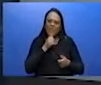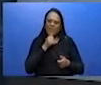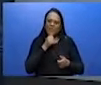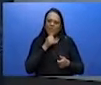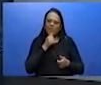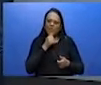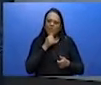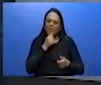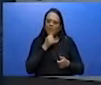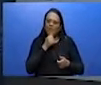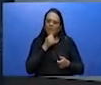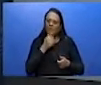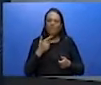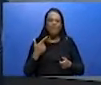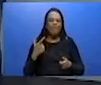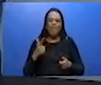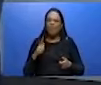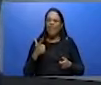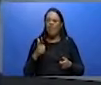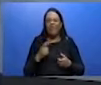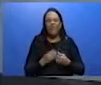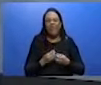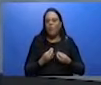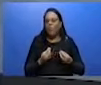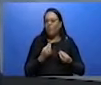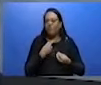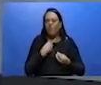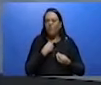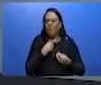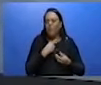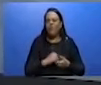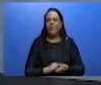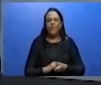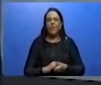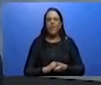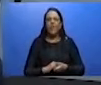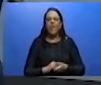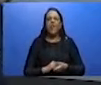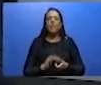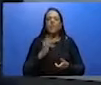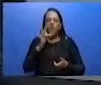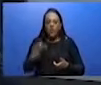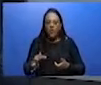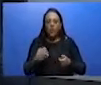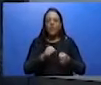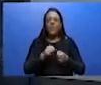gente faz isso, quando a gente voltar a gente faz tudo que a gente não fez e bem melhor ainda, tá bom?